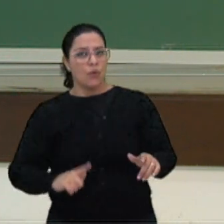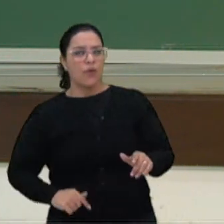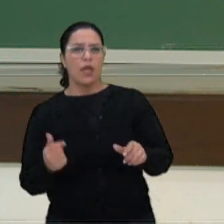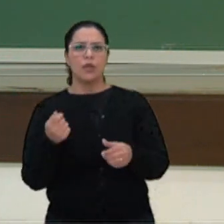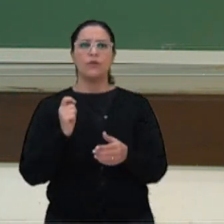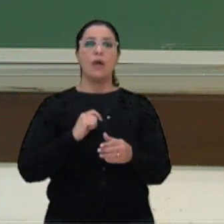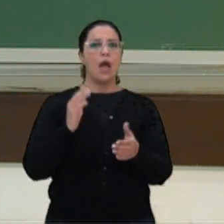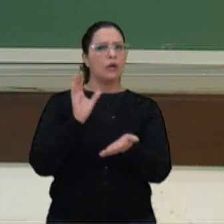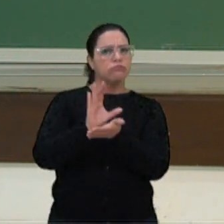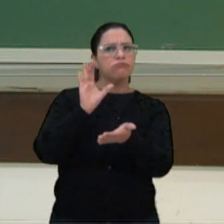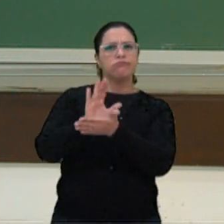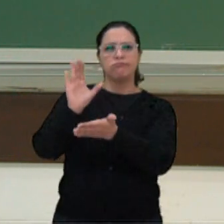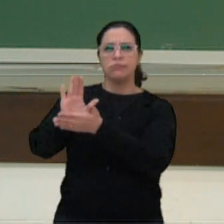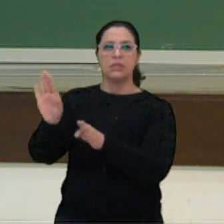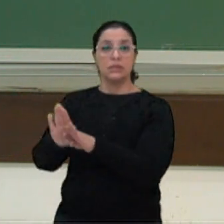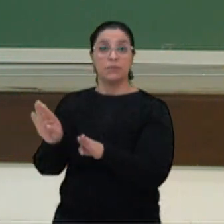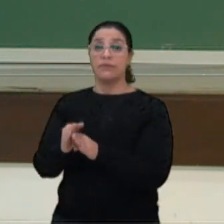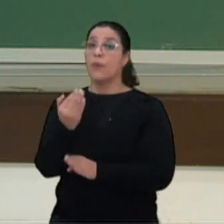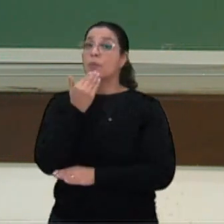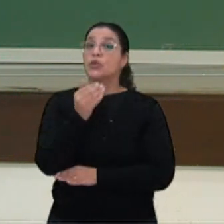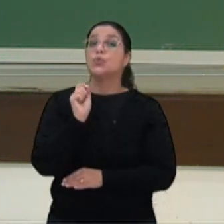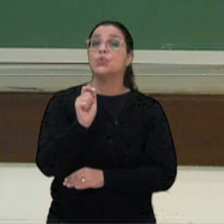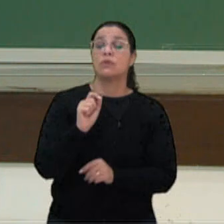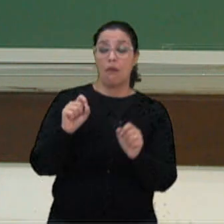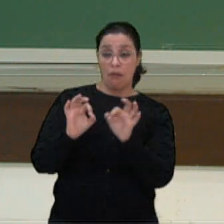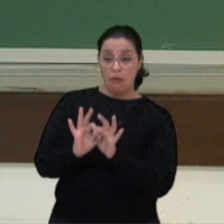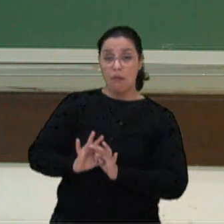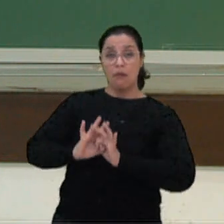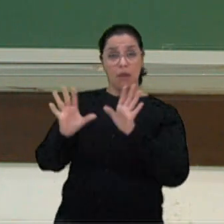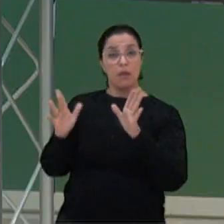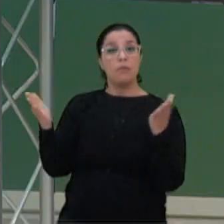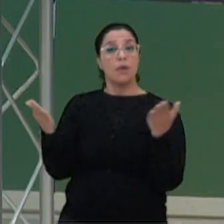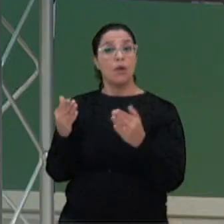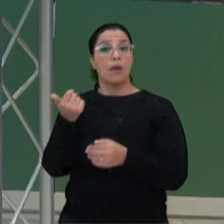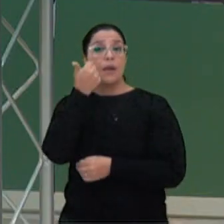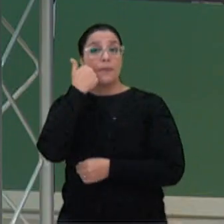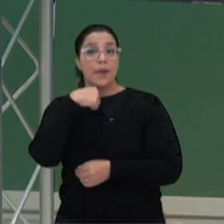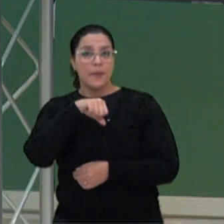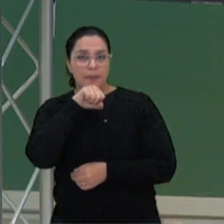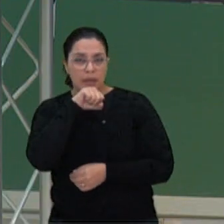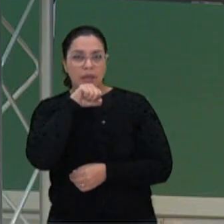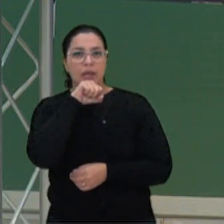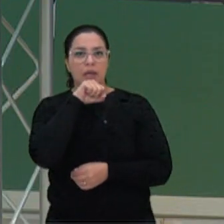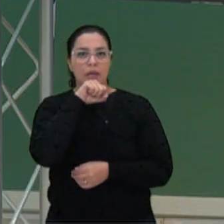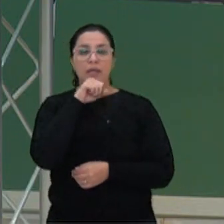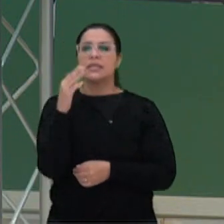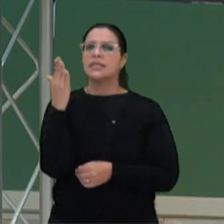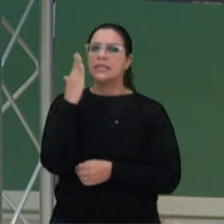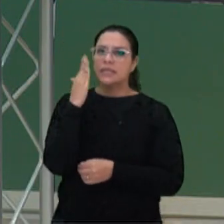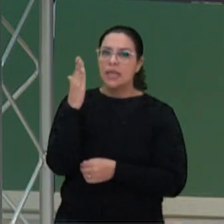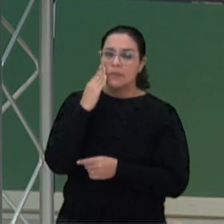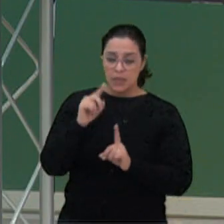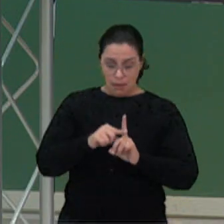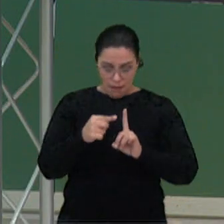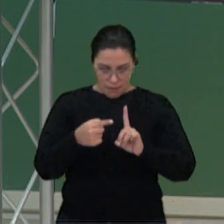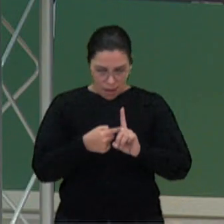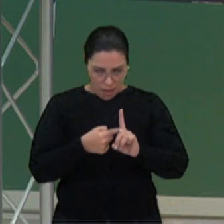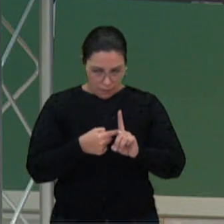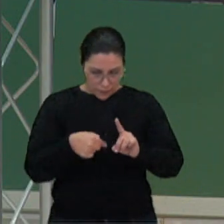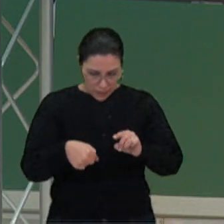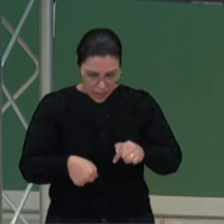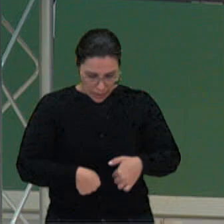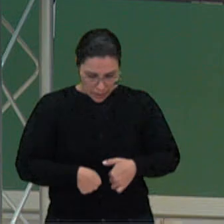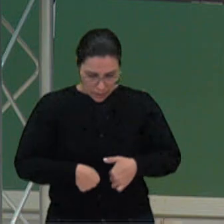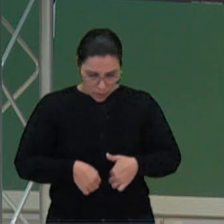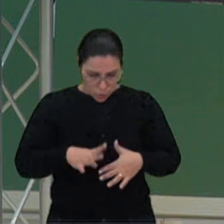investir. E foi pedido a autorização para que as mães que sabiam, né, que tinham sido contaminados e que o